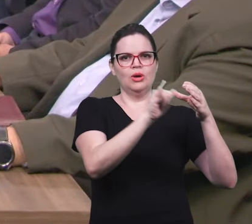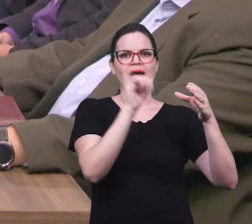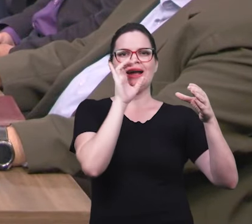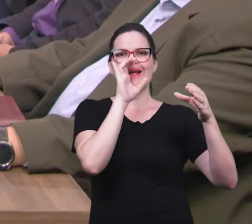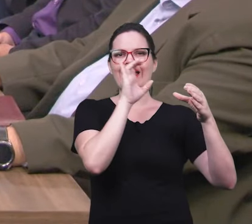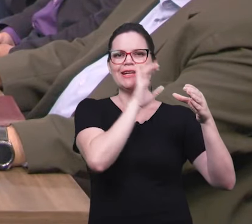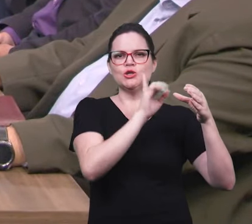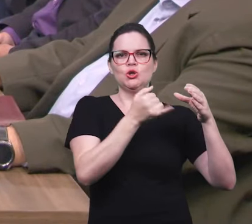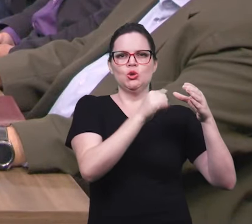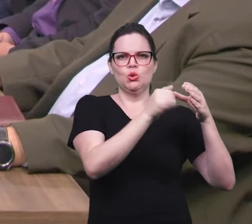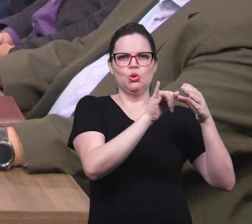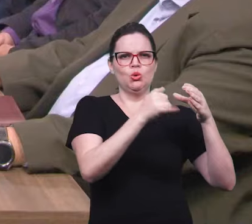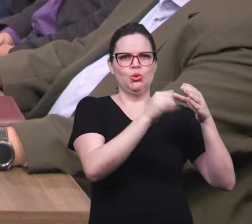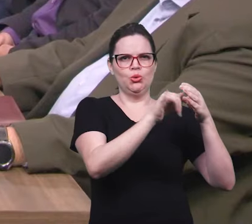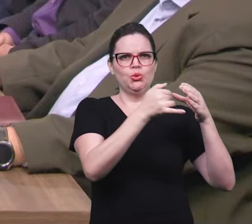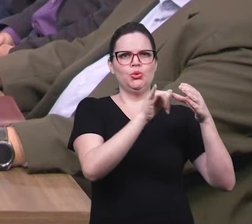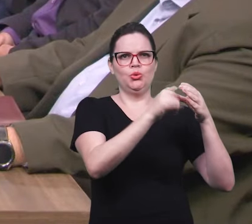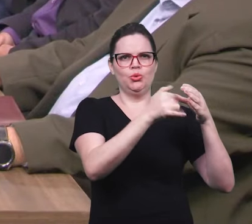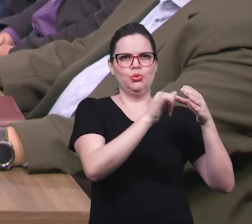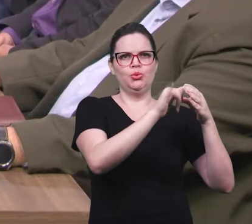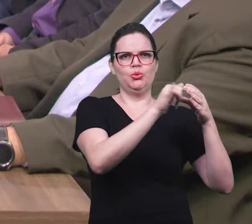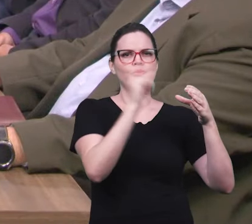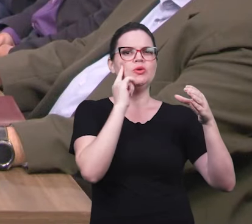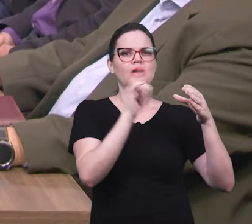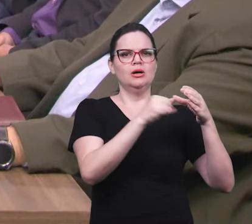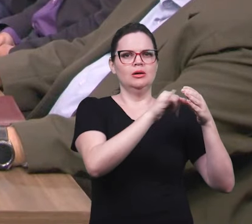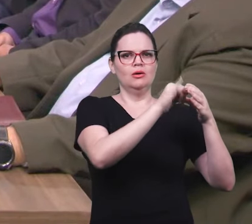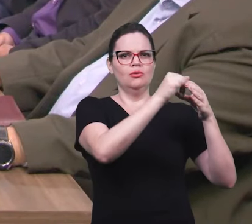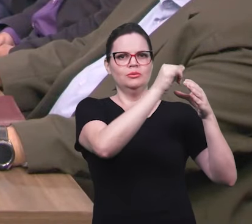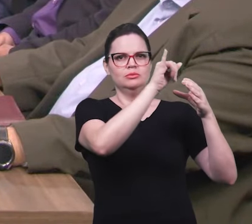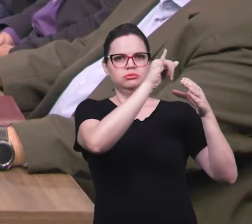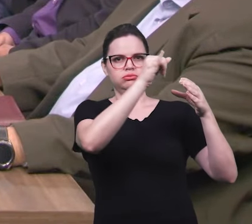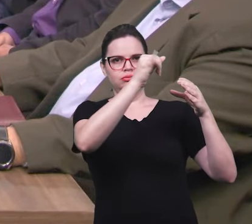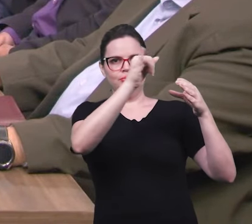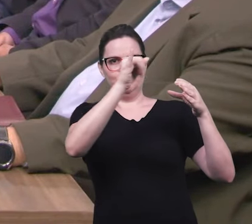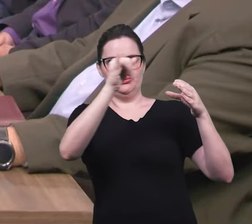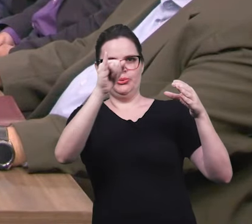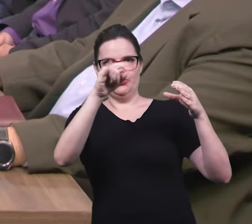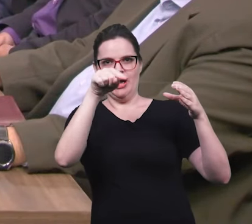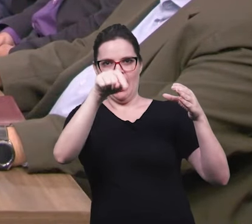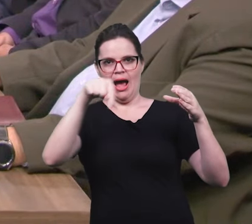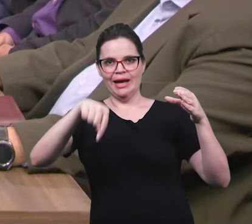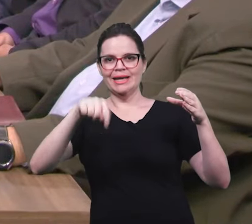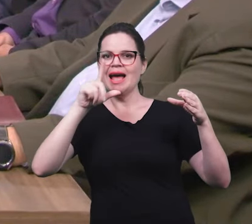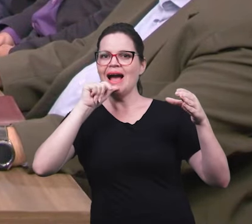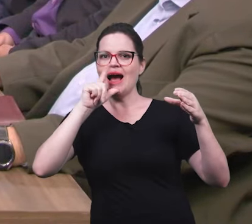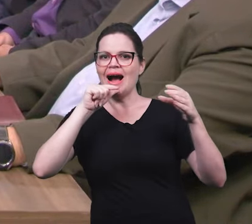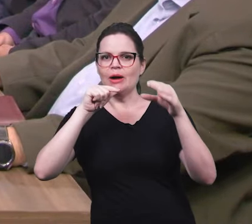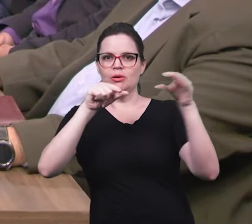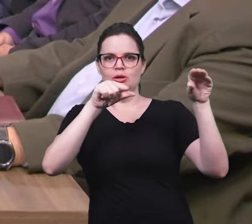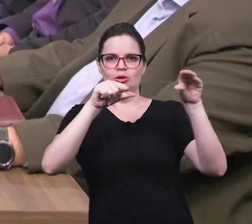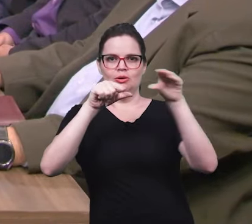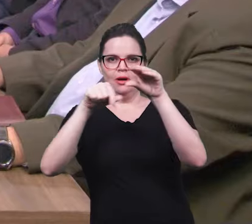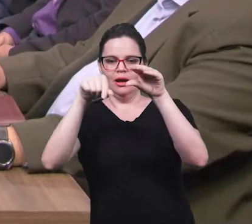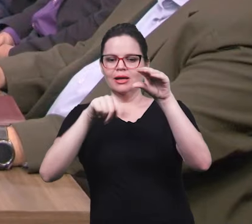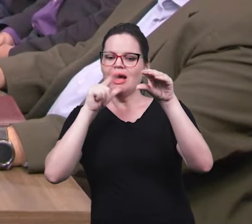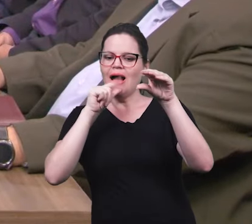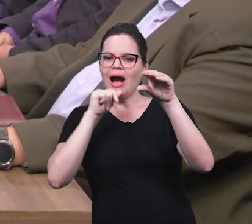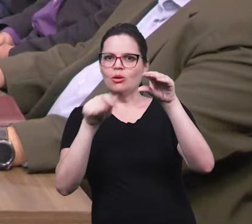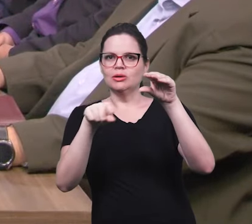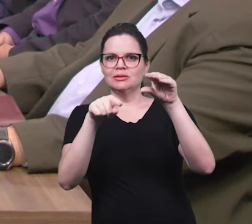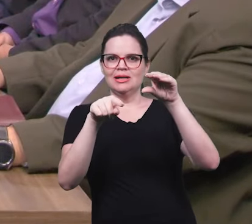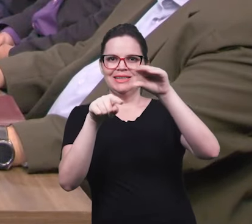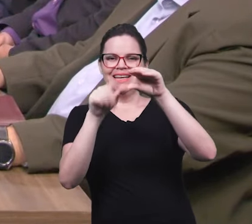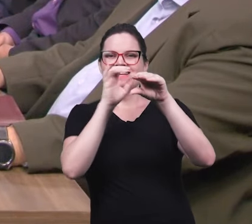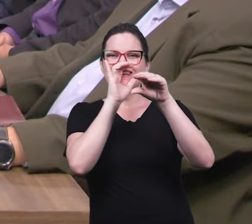tubulação passa aquecida aqui dentro desse vaso, onde tem água, e troca calor com essa água se transforma em